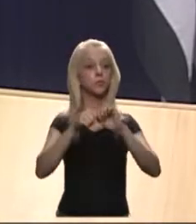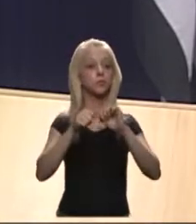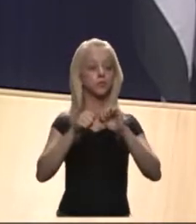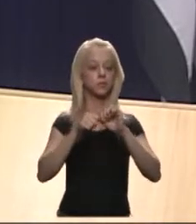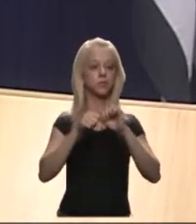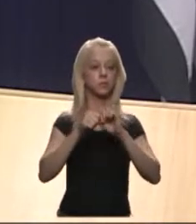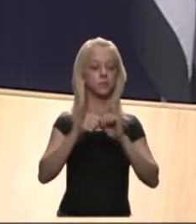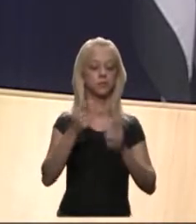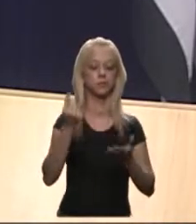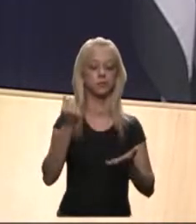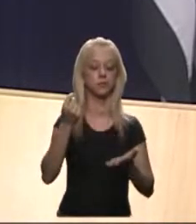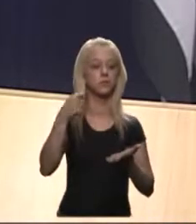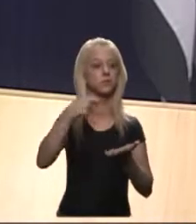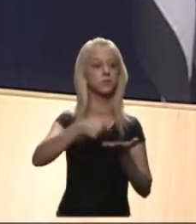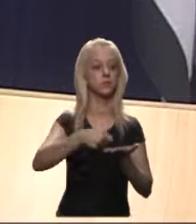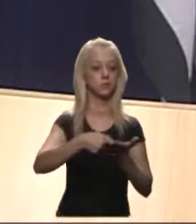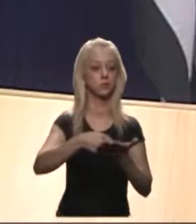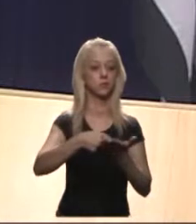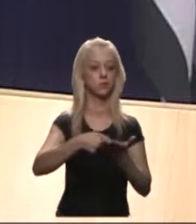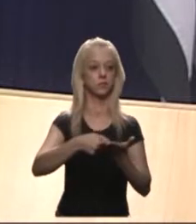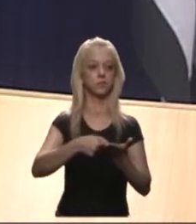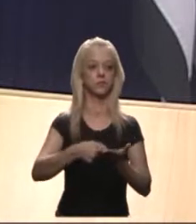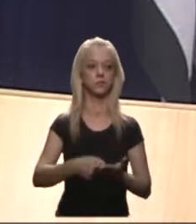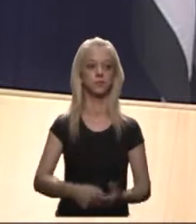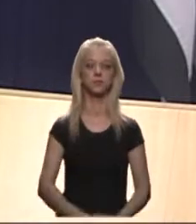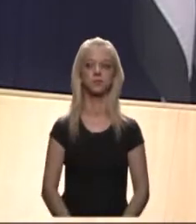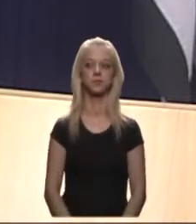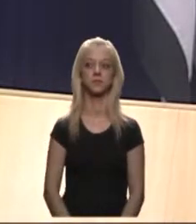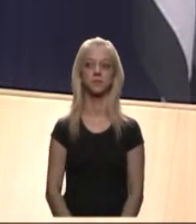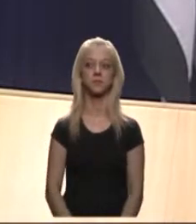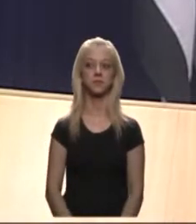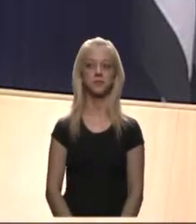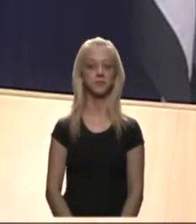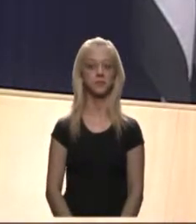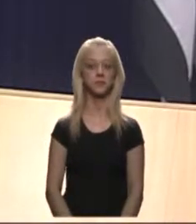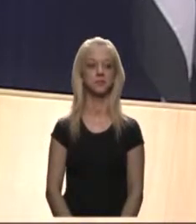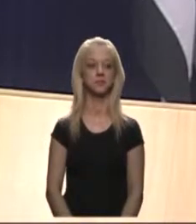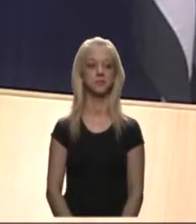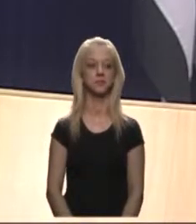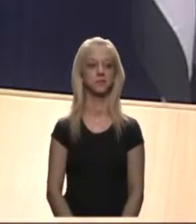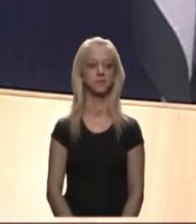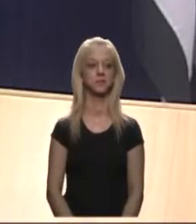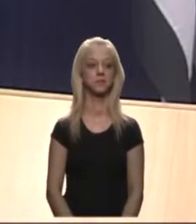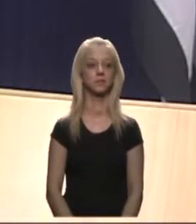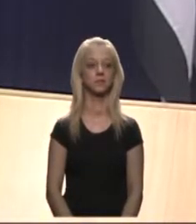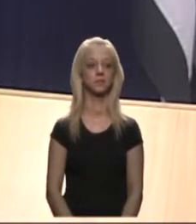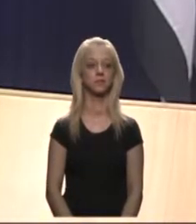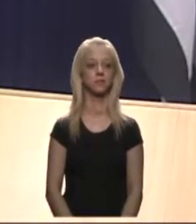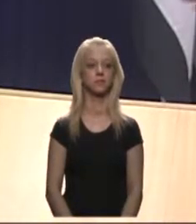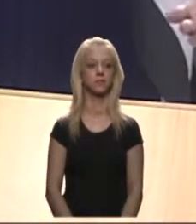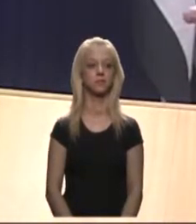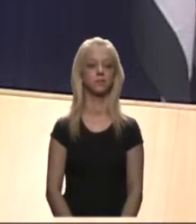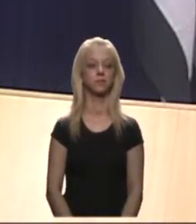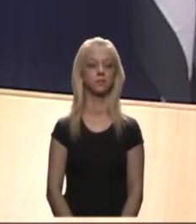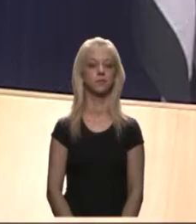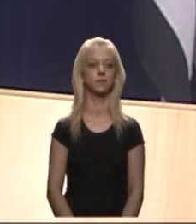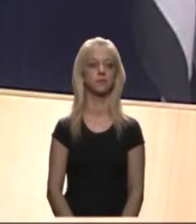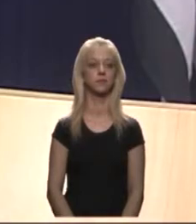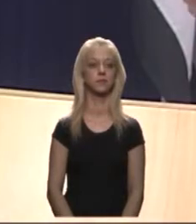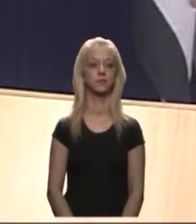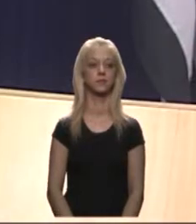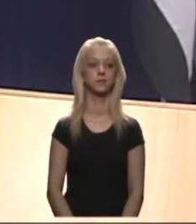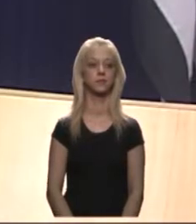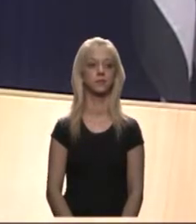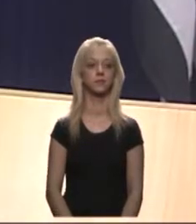pagamento Será que ela prestar serviço mas tenho que passar de população Talvez o projeto que a prefeitura a mãe de atacado também venha